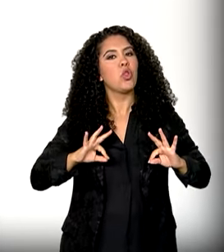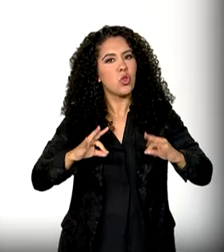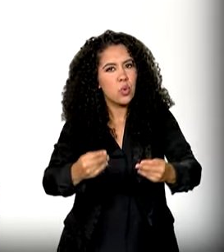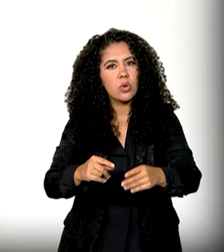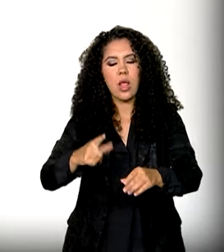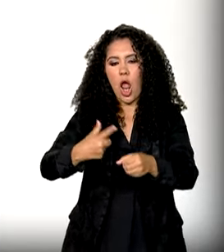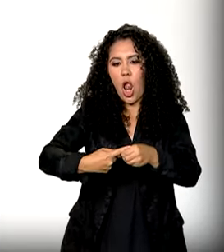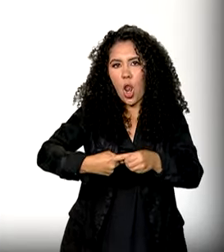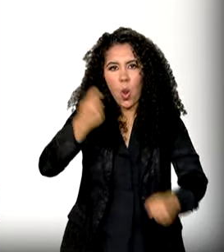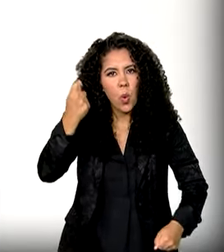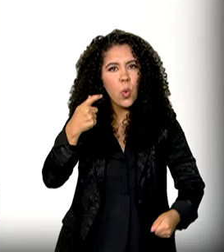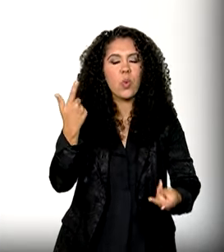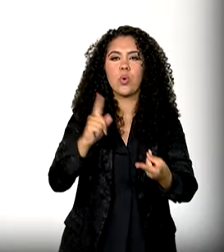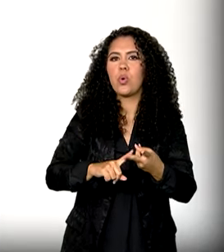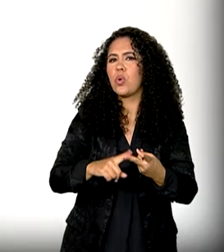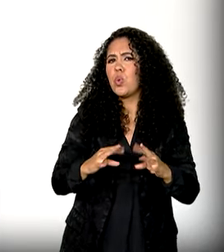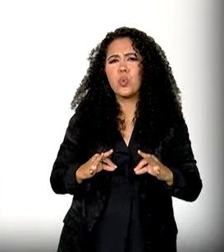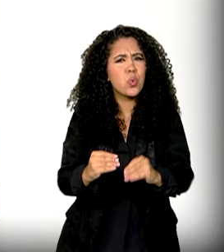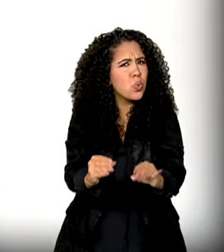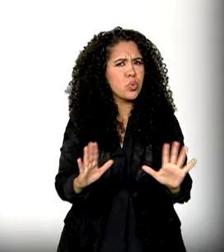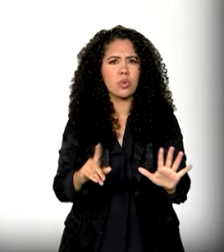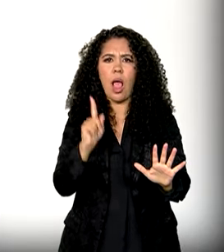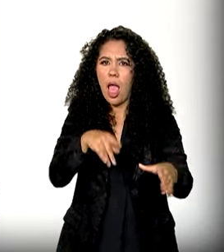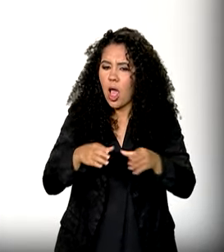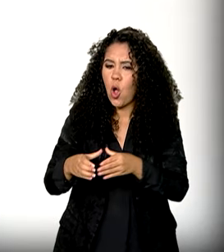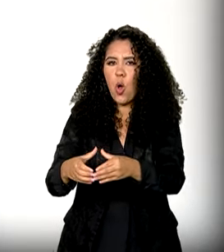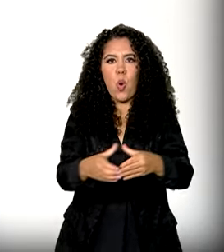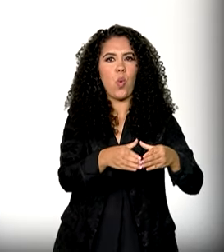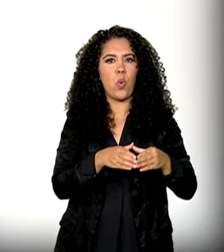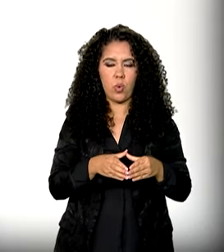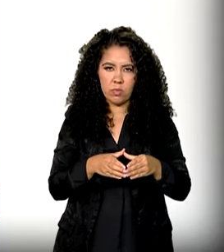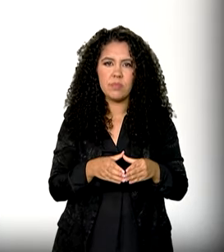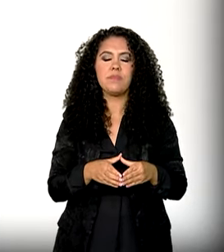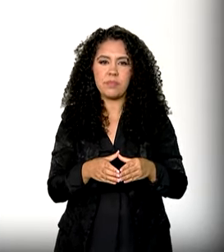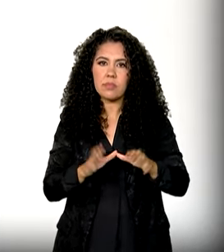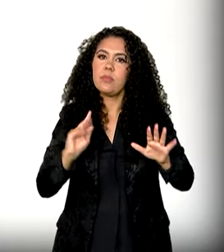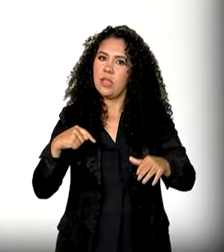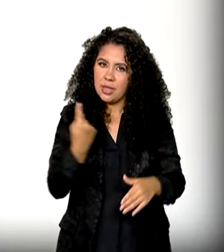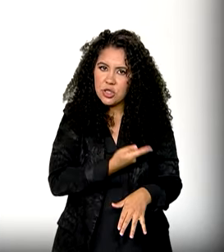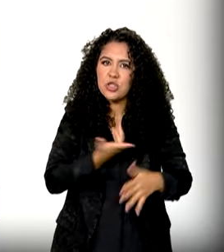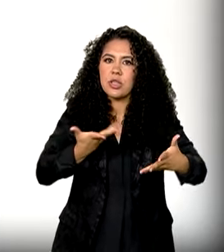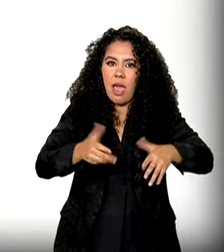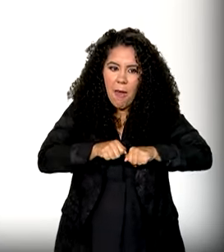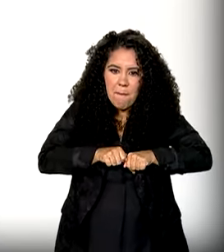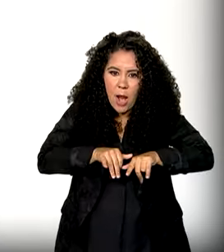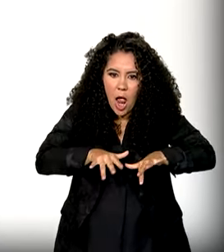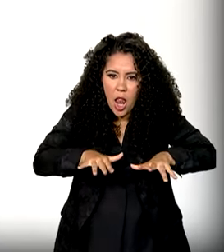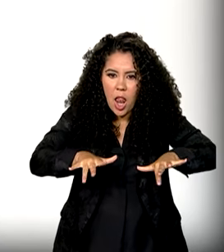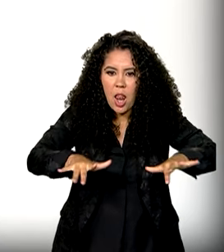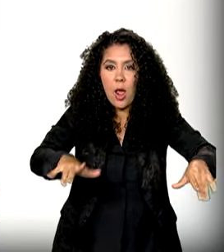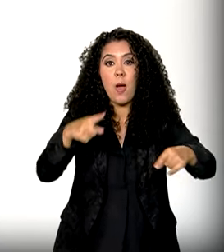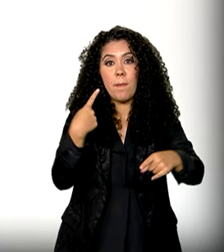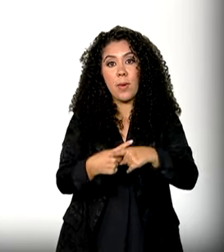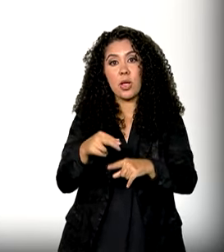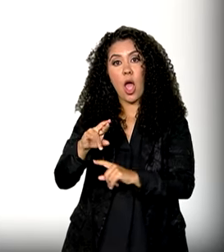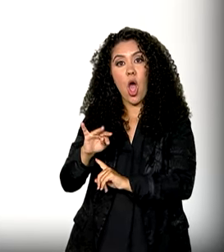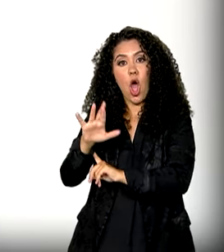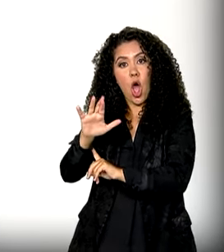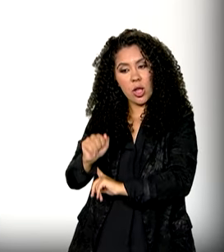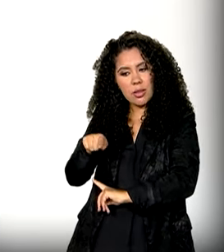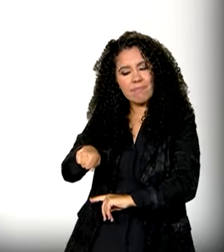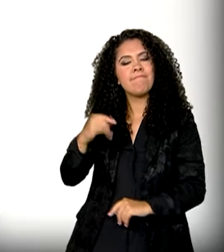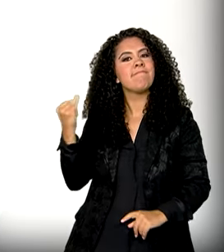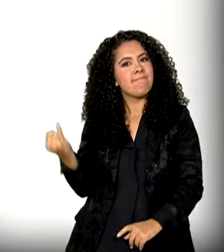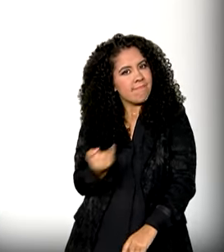lucro quo quanto tudo é no coletivo e a gente quer se expandir porque essa rota da fruticultura é muito